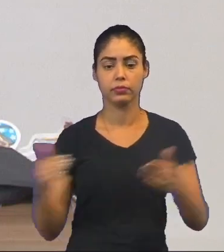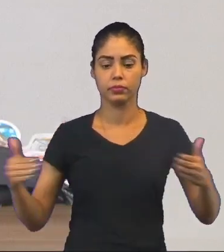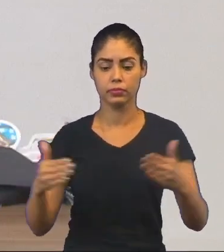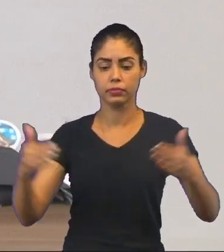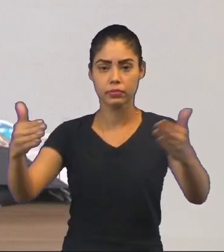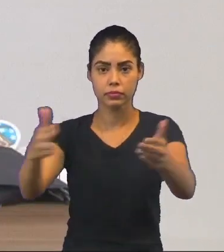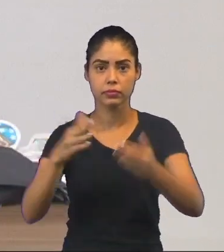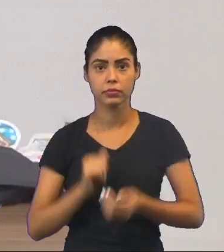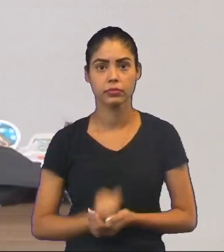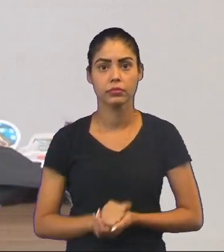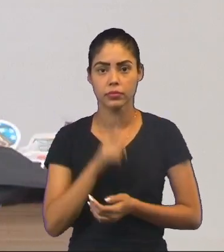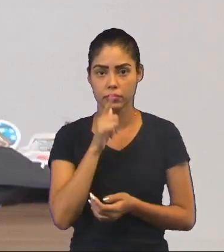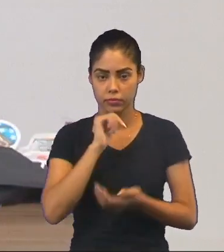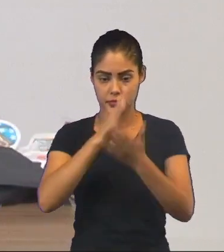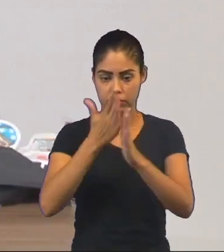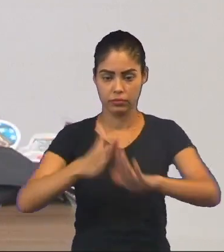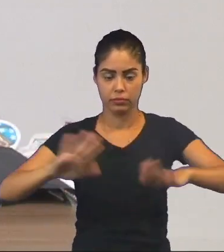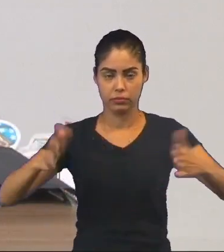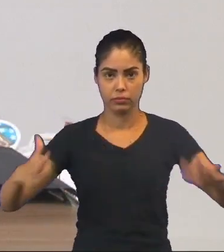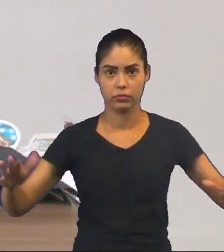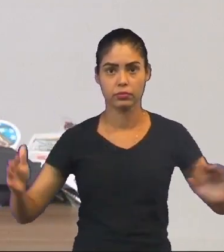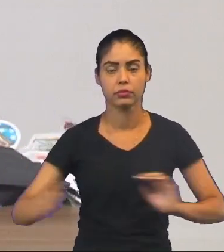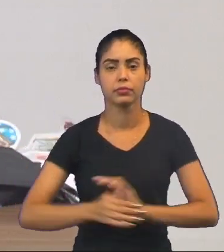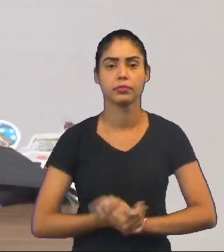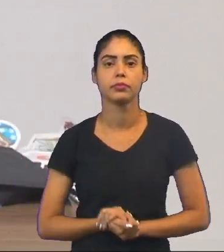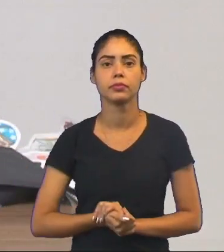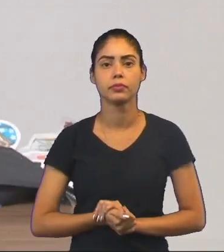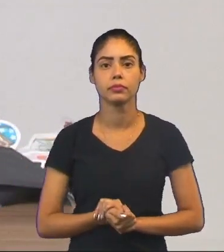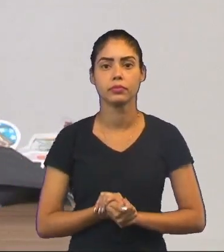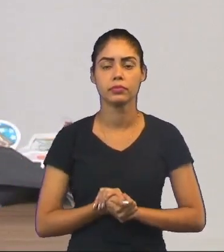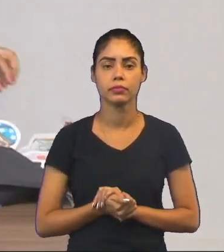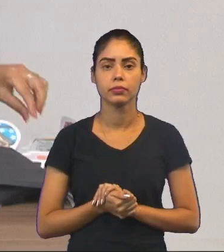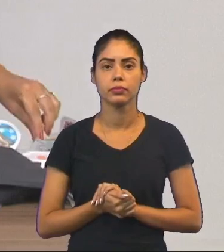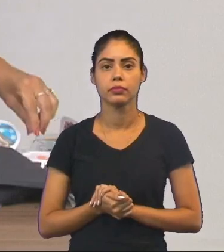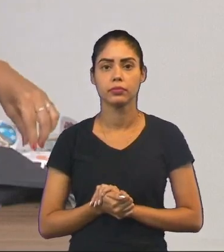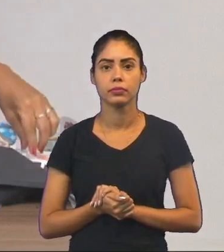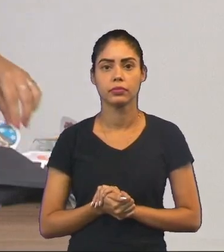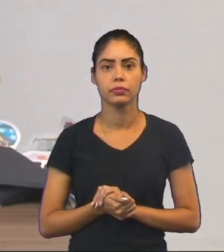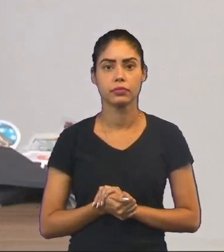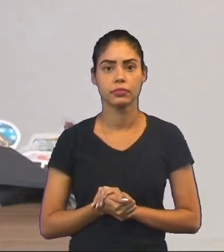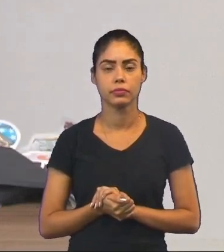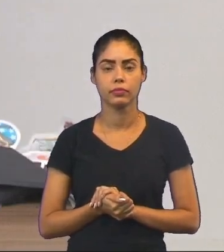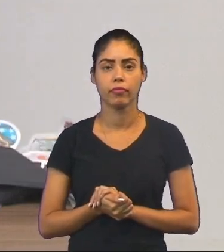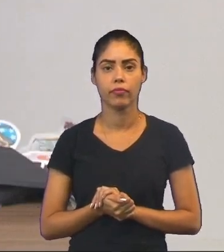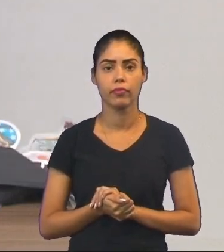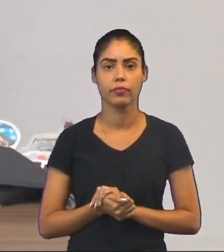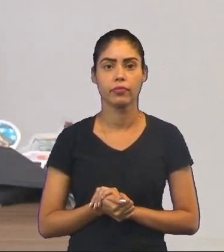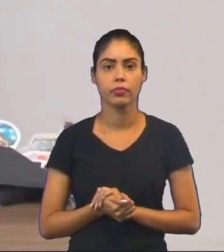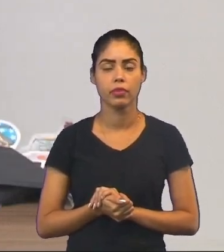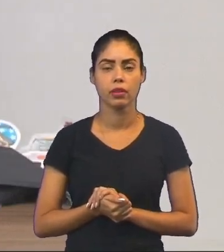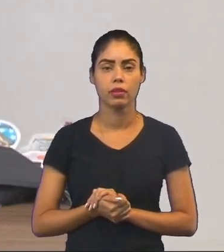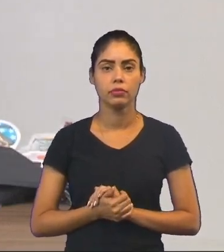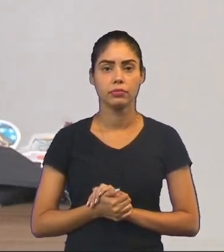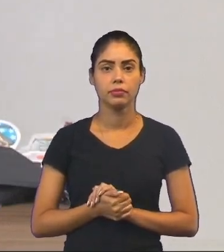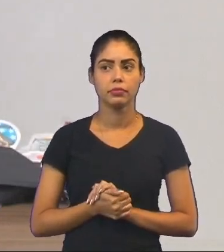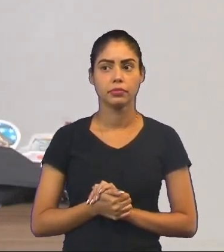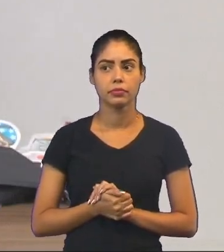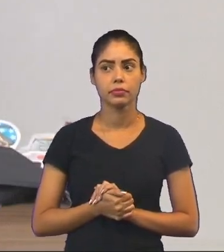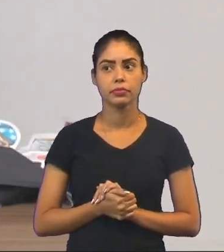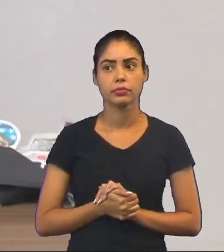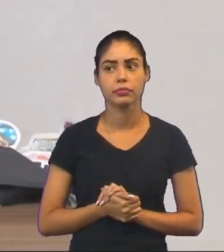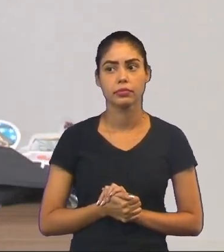lagoas, de açude, de oceanos. Vamos para mais um meio de